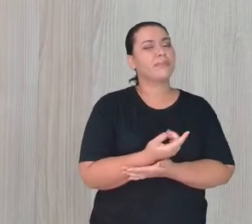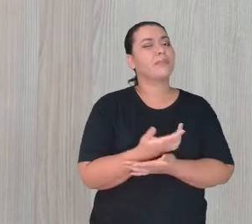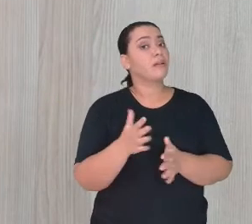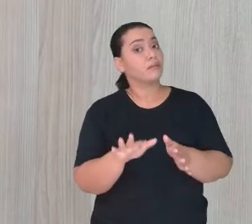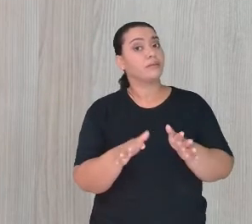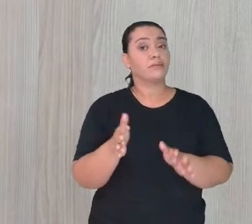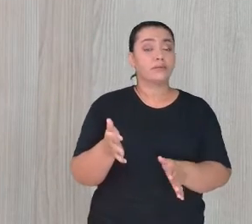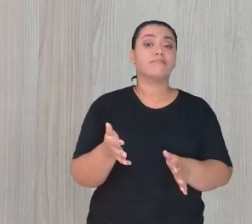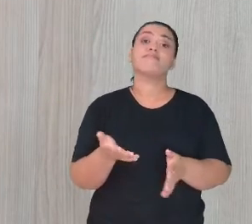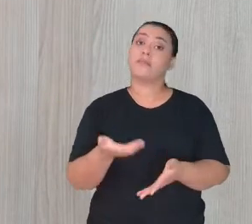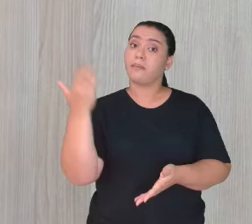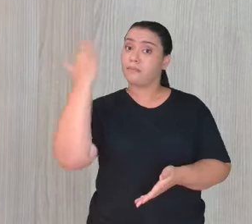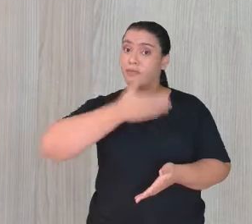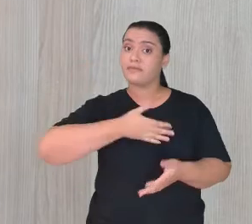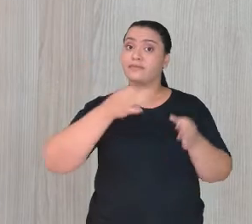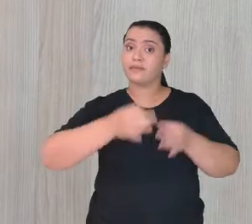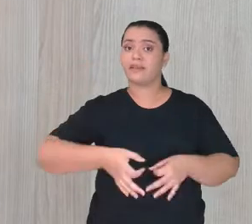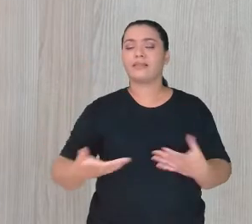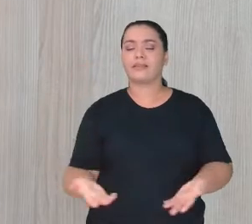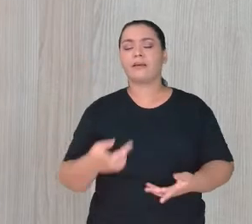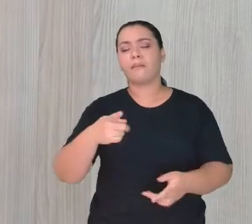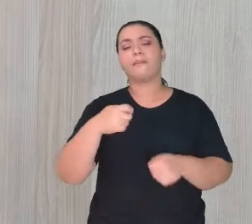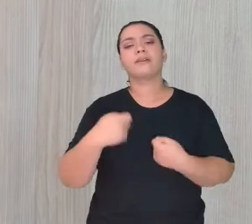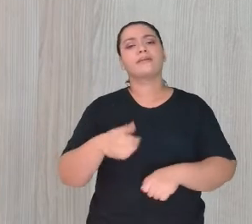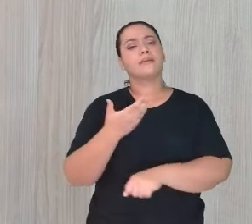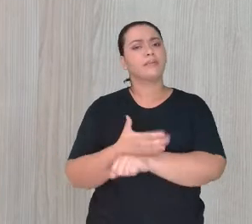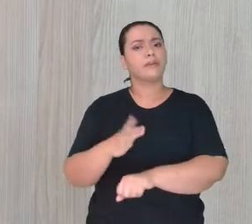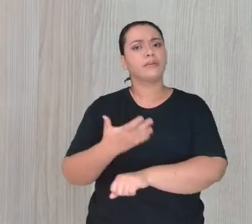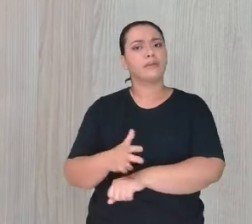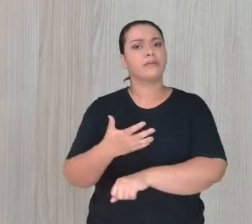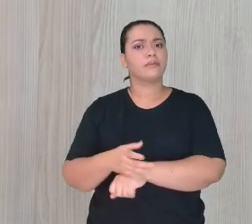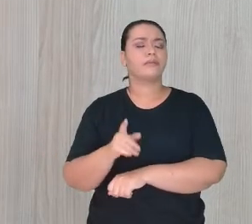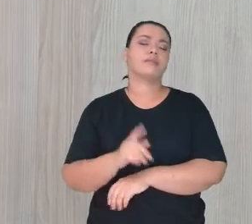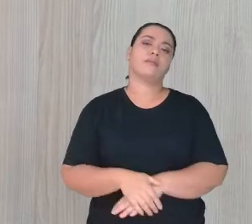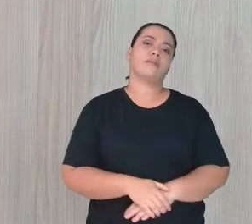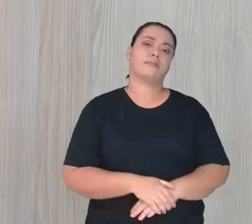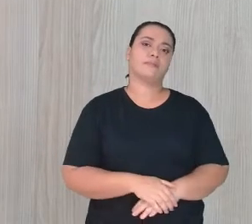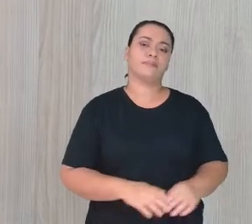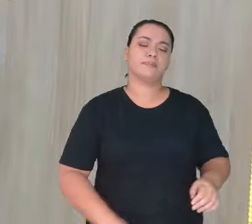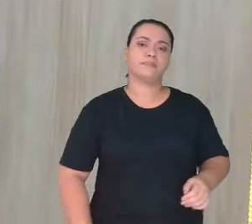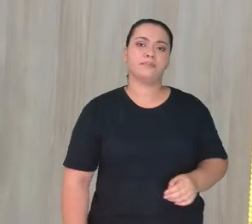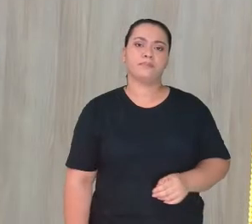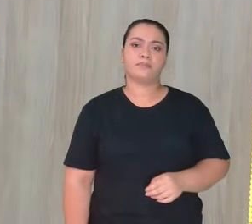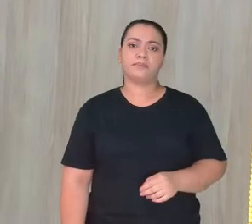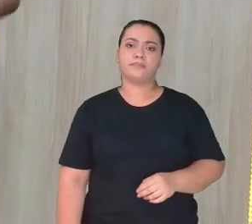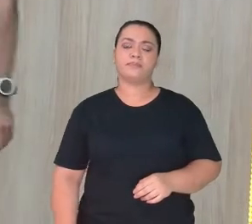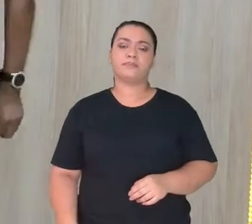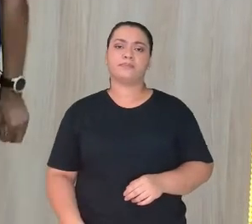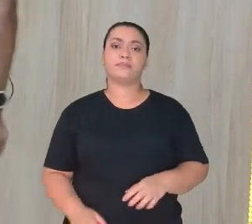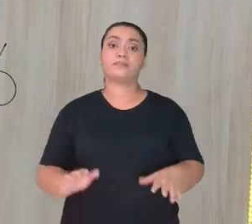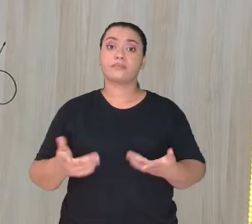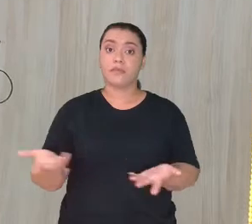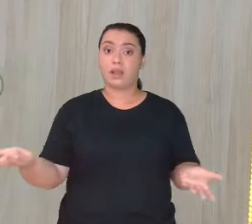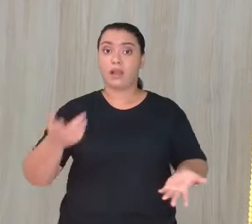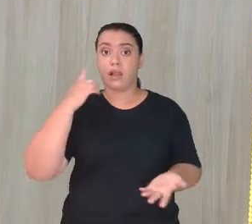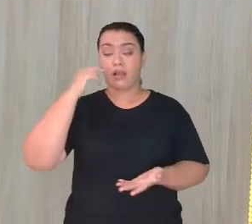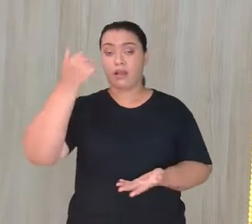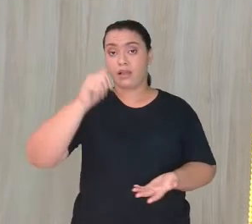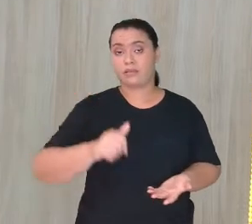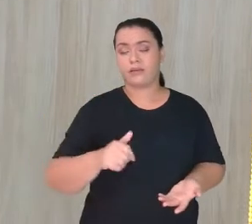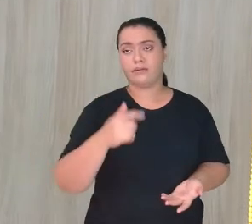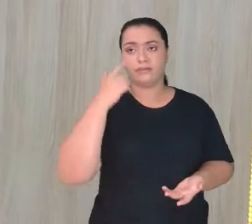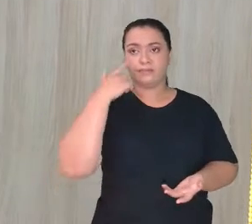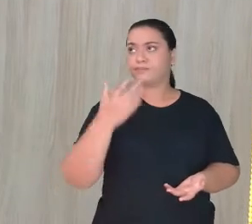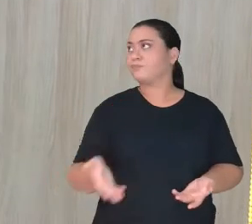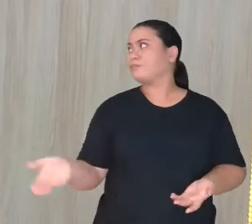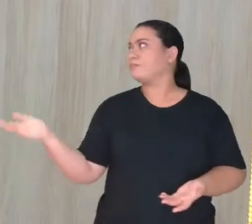é a prova real. Então, tente praticar bastante aí os exercícios, tá bom? Então vamos embora analisar aqui essa questão, ó.